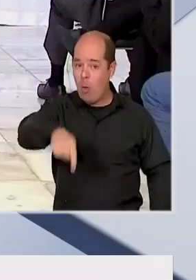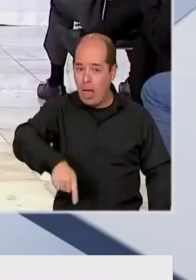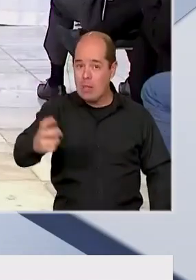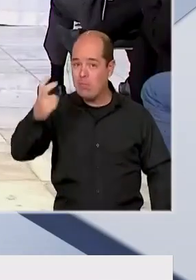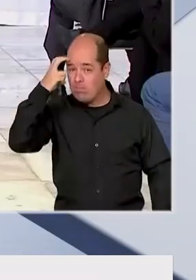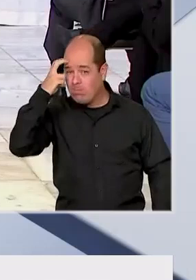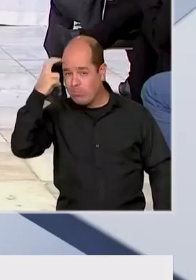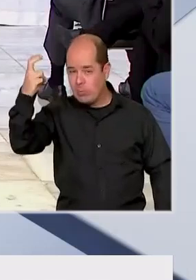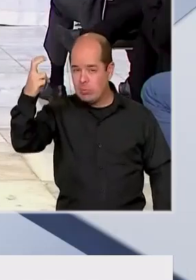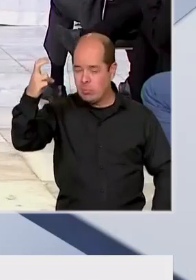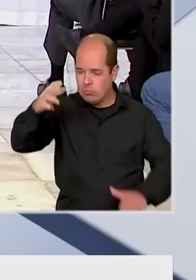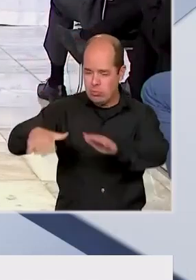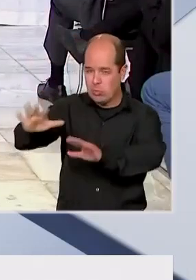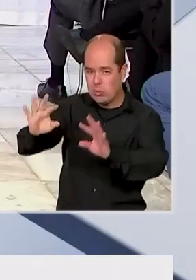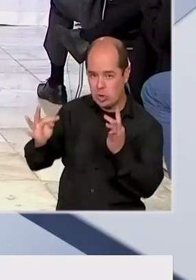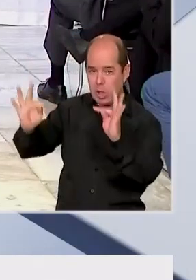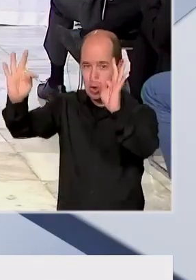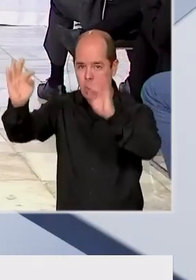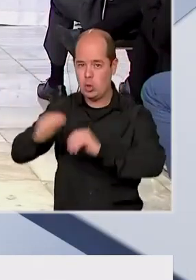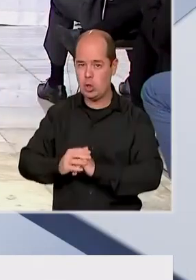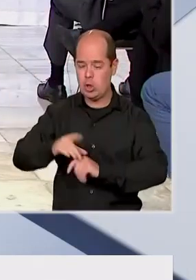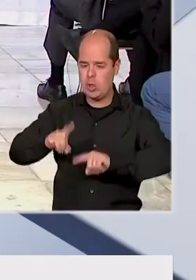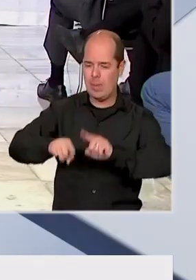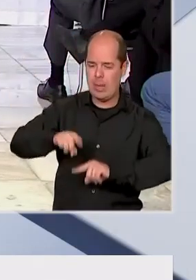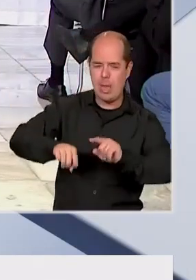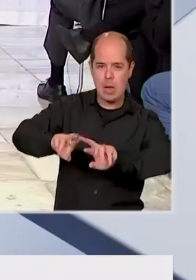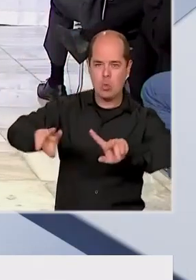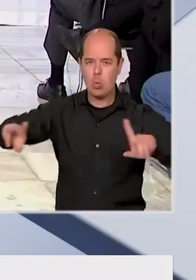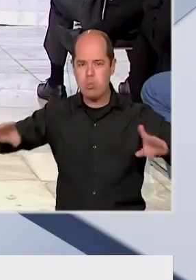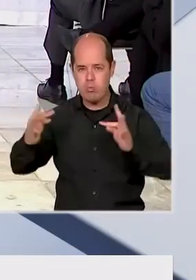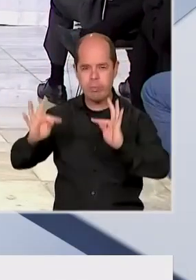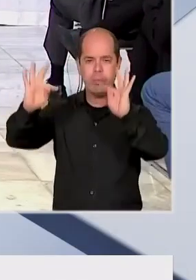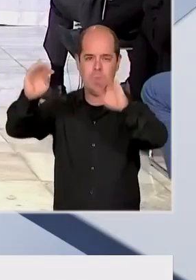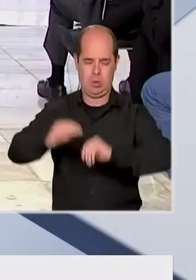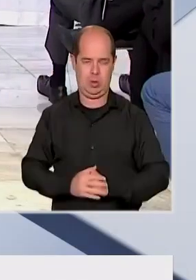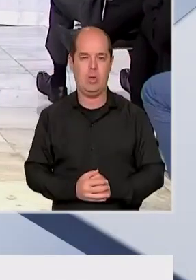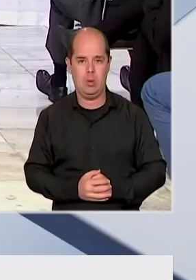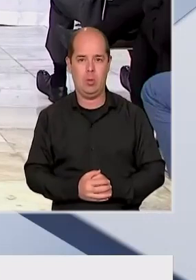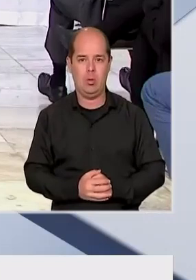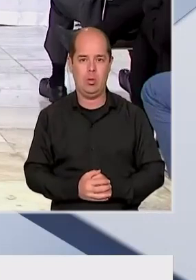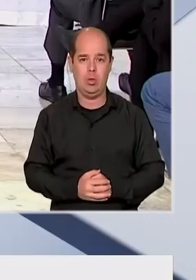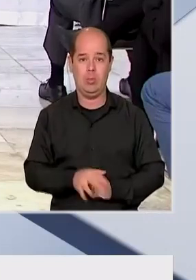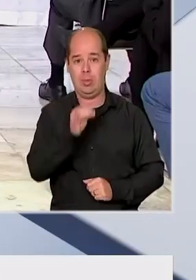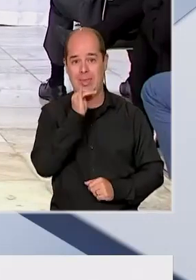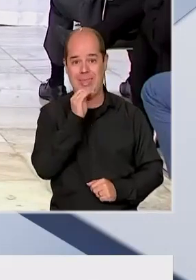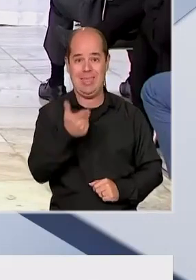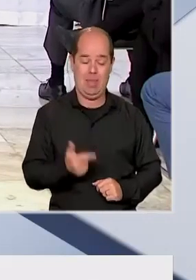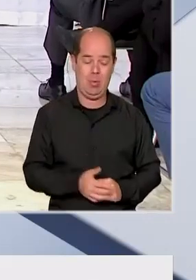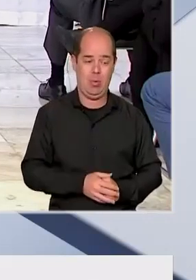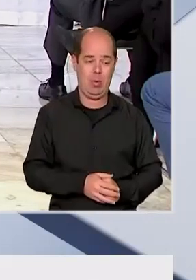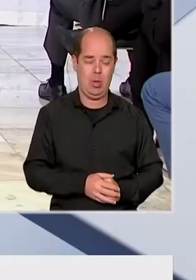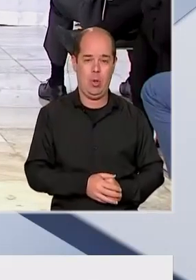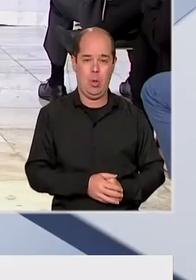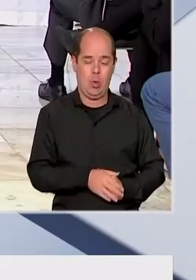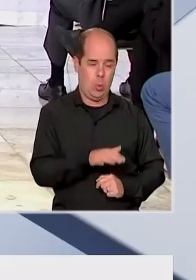também é fundamental que se comece em algum lugar porque se ficar adiando não vai começar nunca mas E é claro que essa